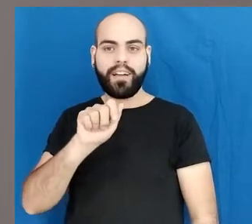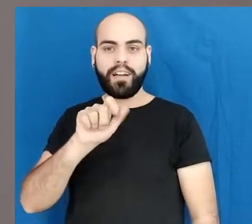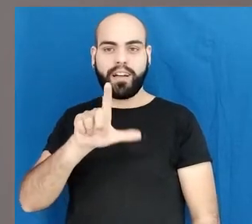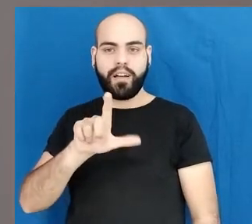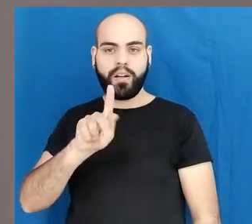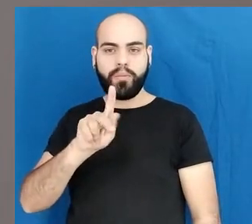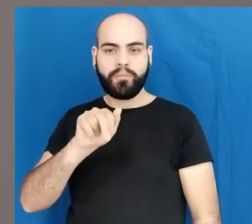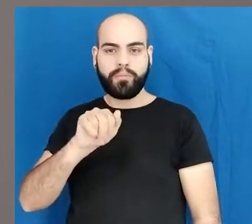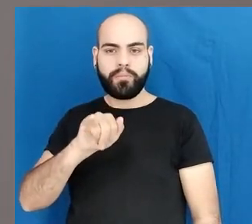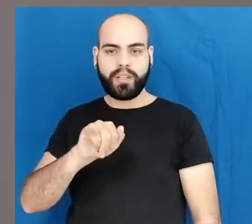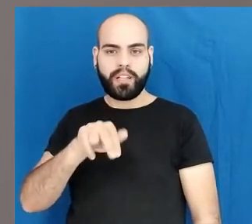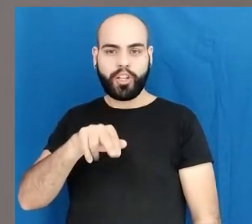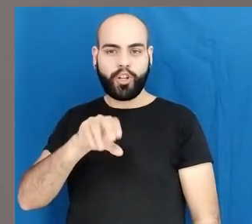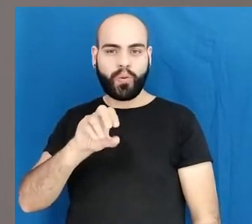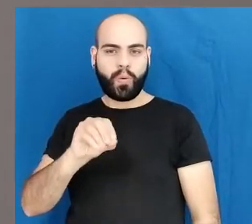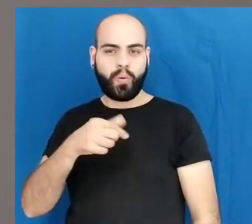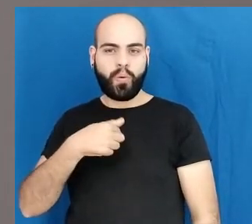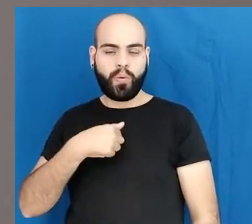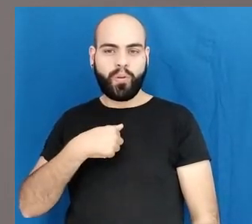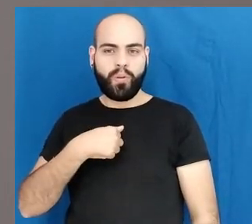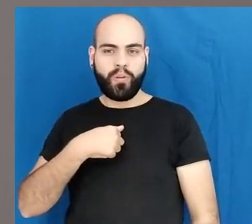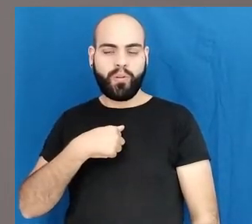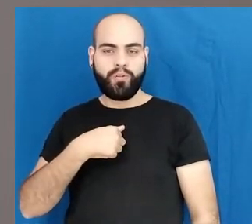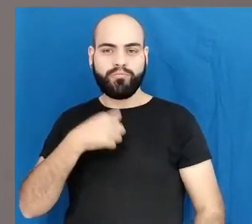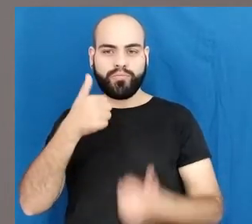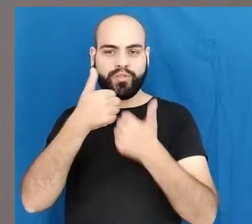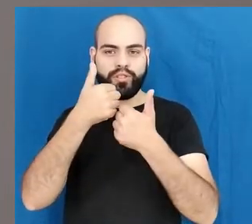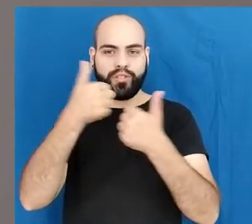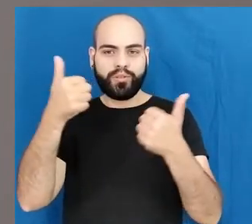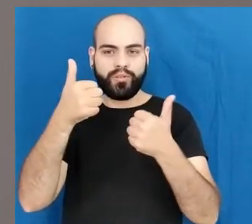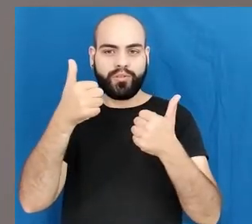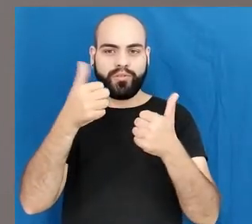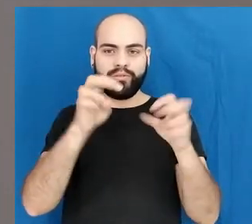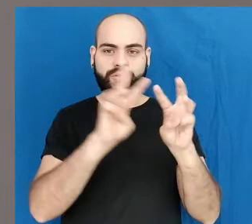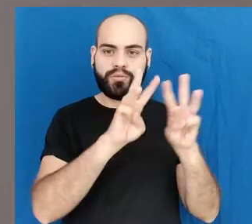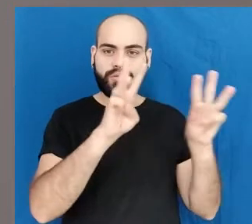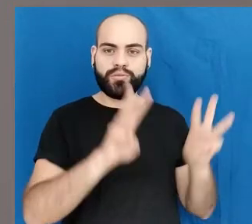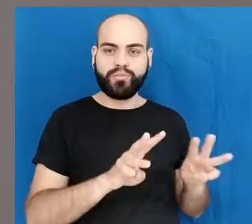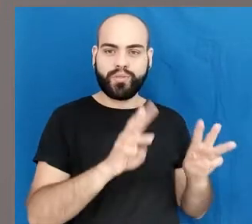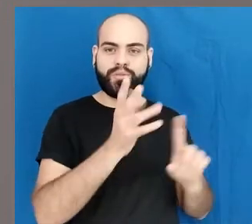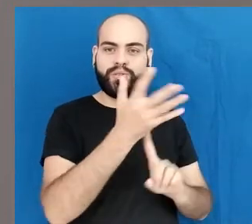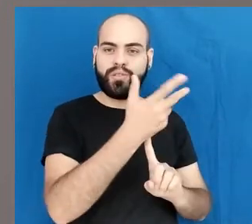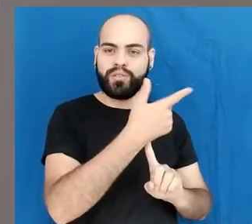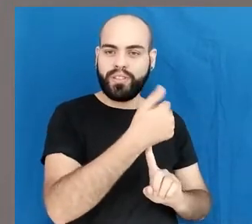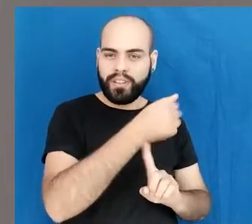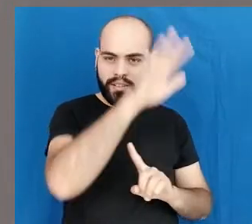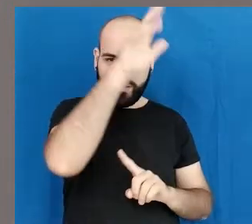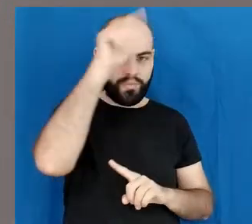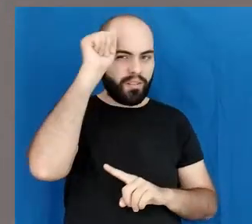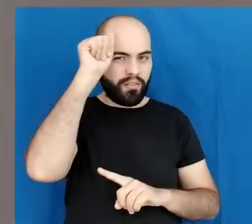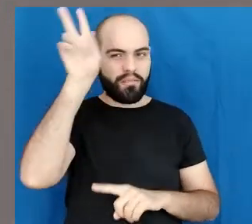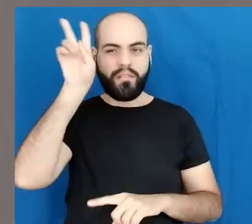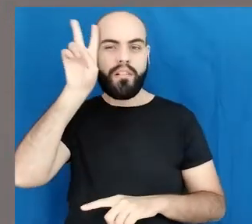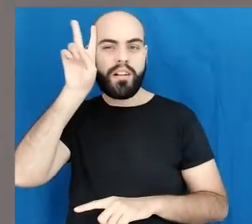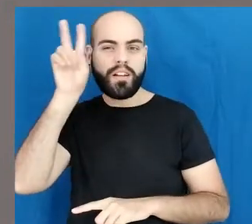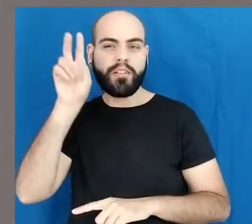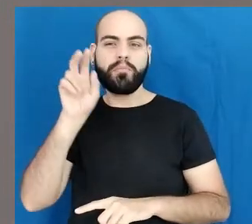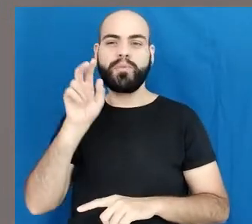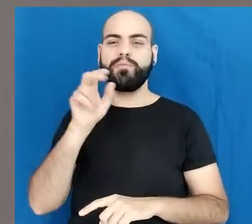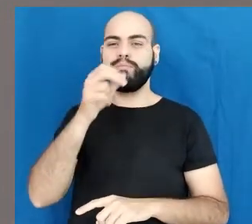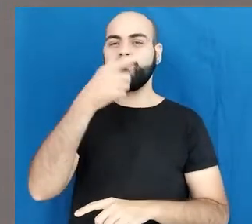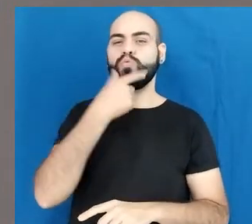saiu, eu era diretora do Museu de Arte da Pampulha e não sei se era